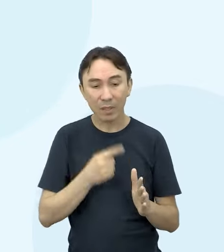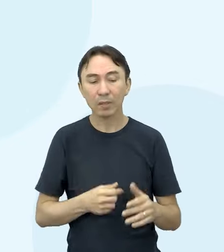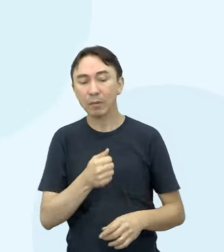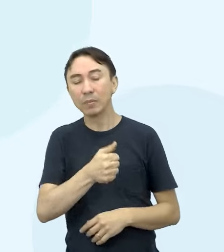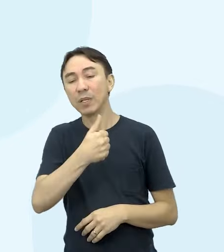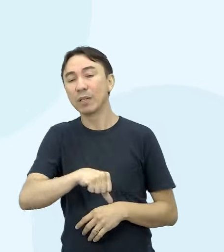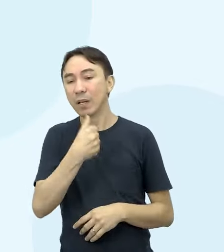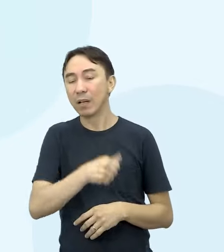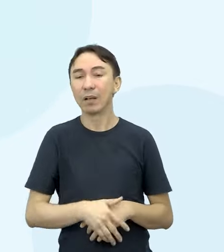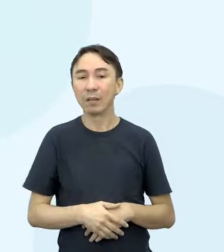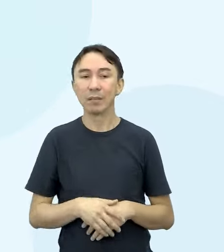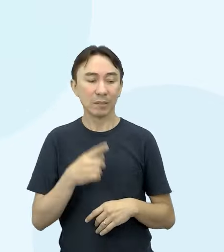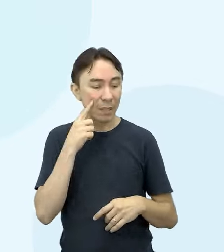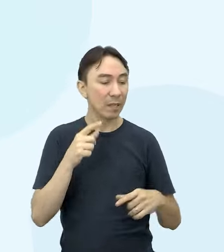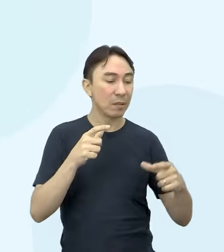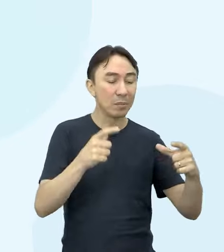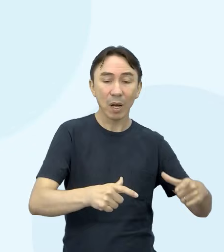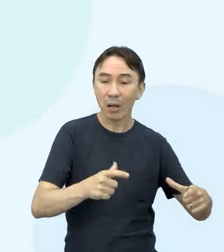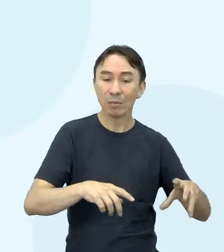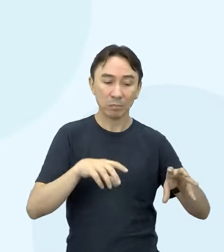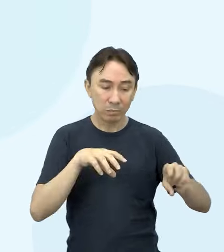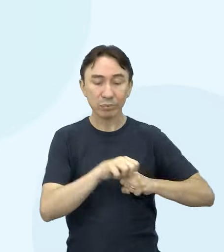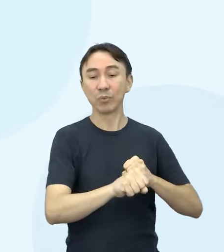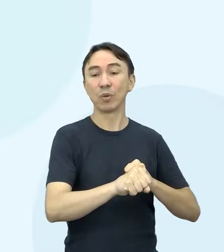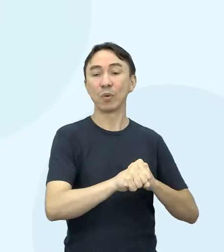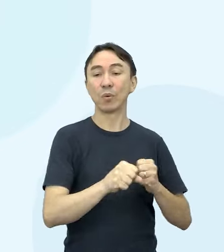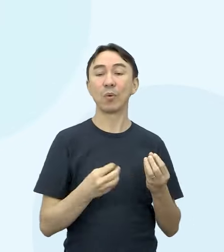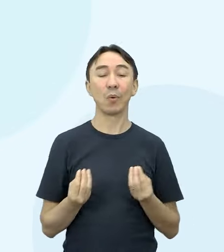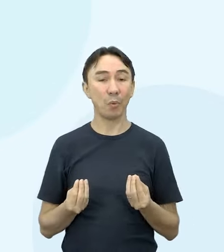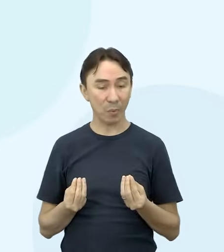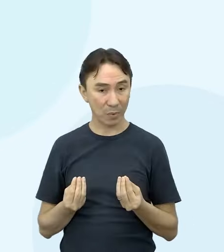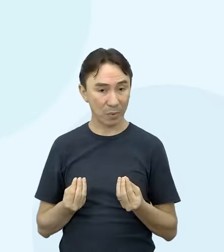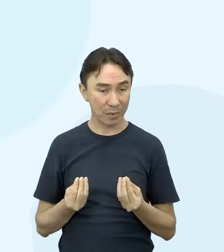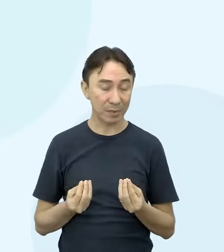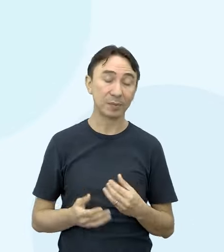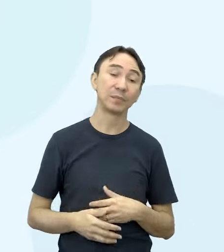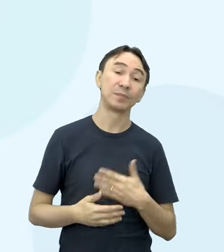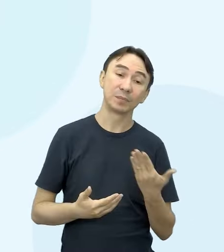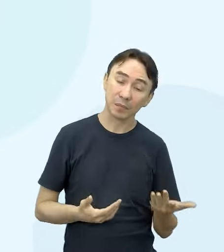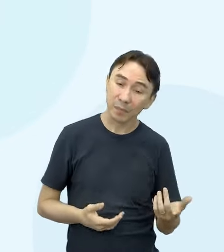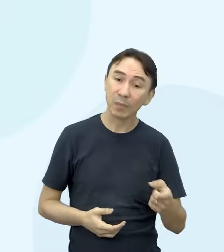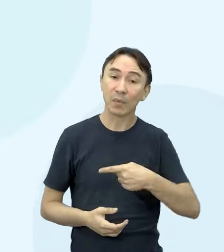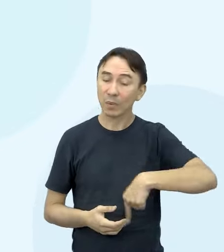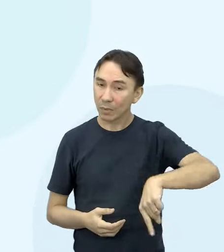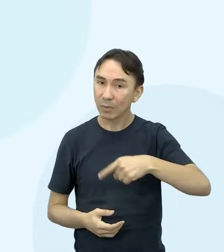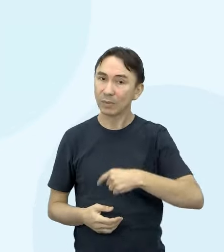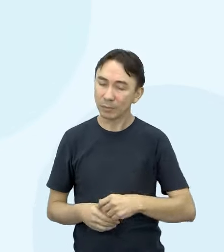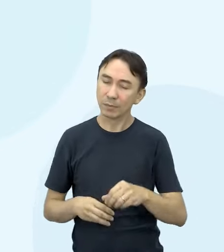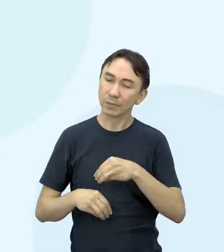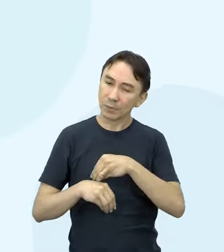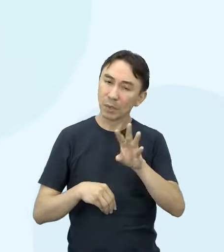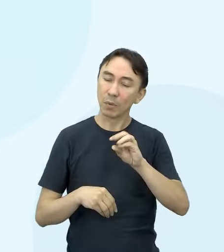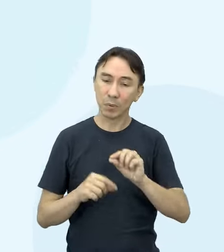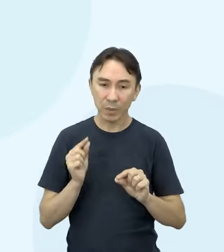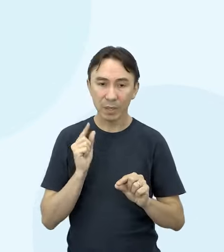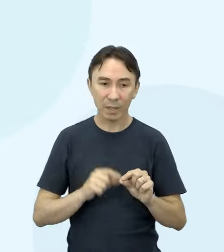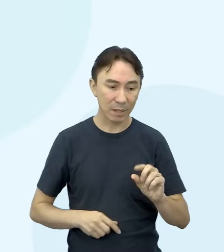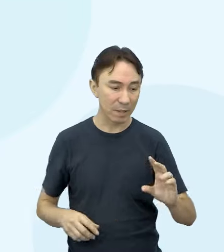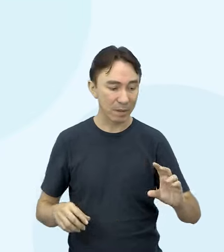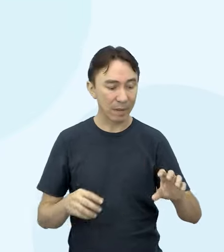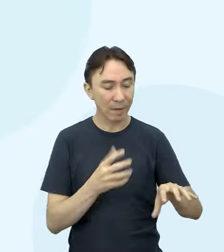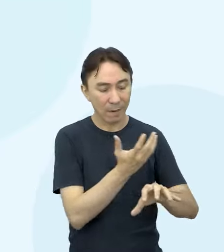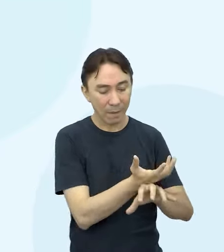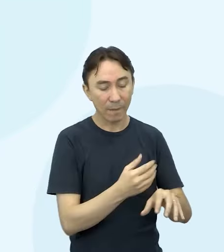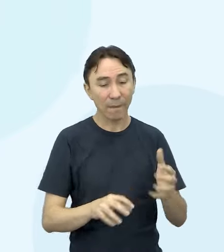né, a sugestão que a gente dá é que a integração seja a partir do seguinte questionamento, né? Então,